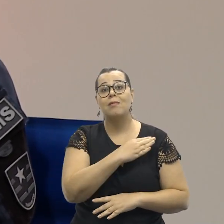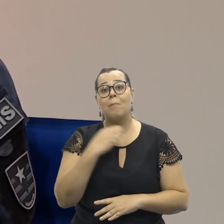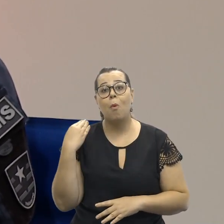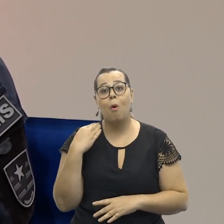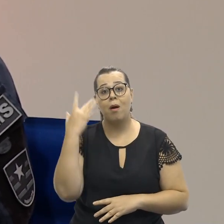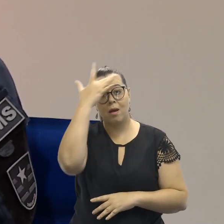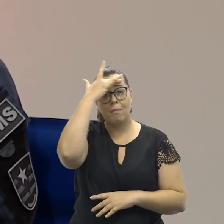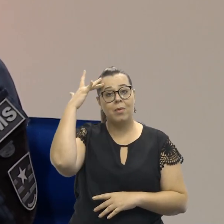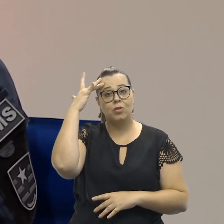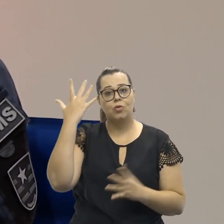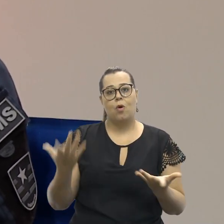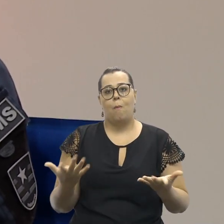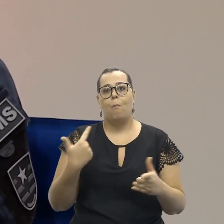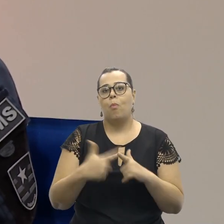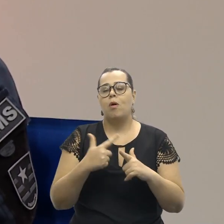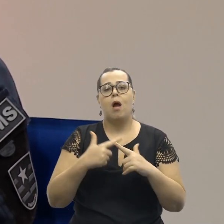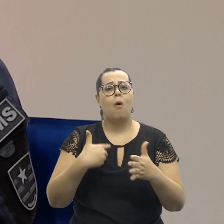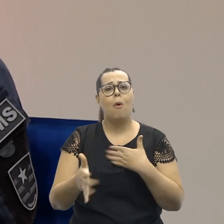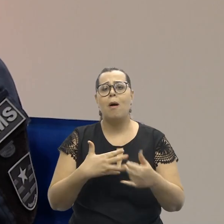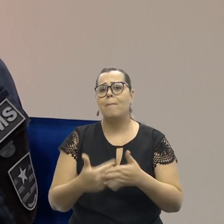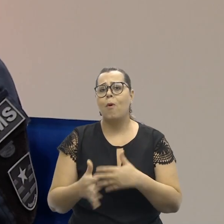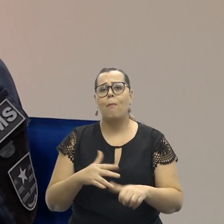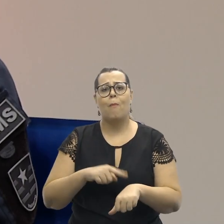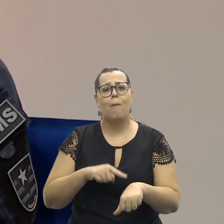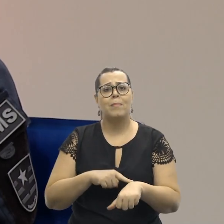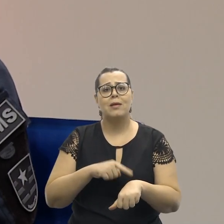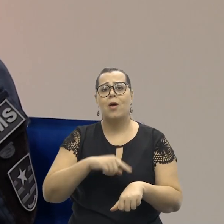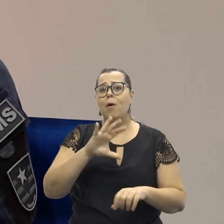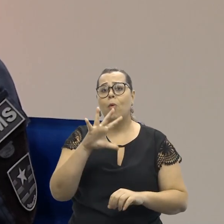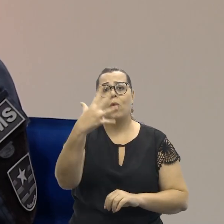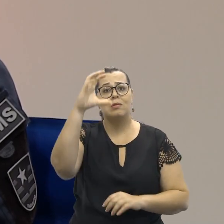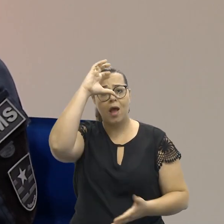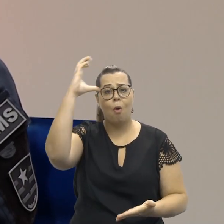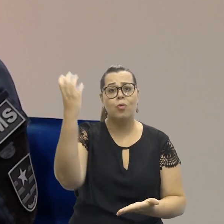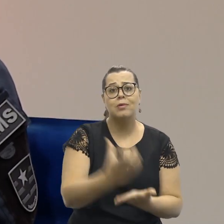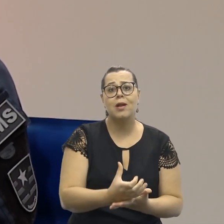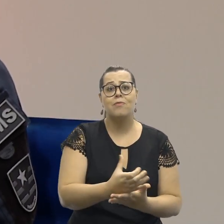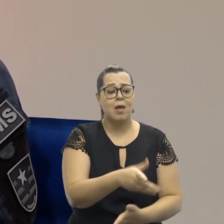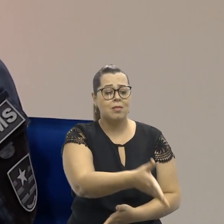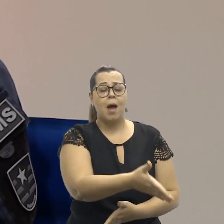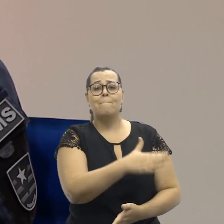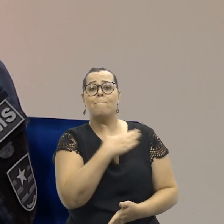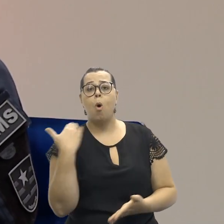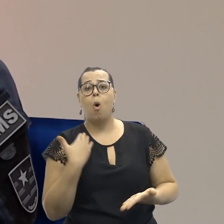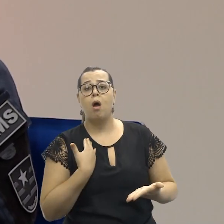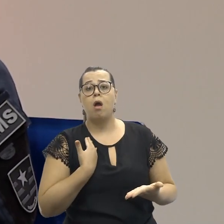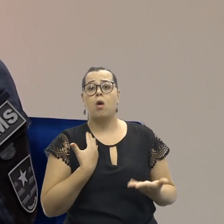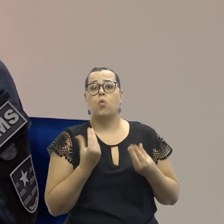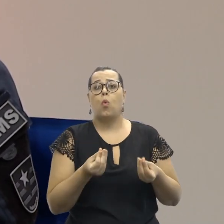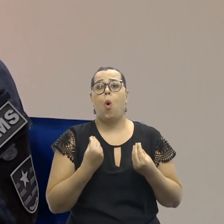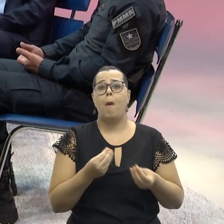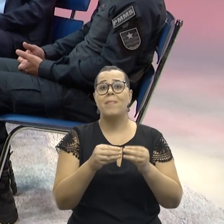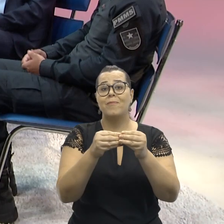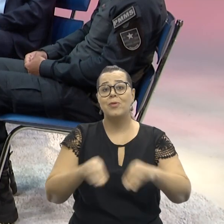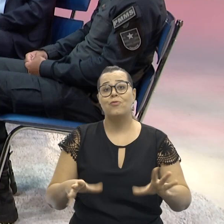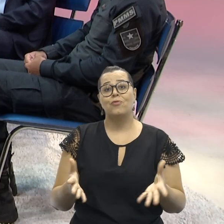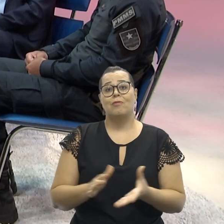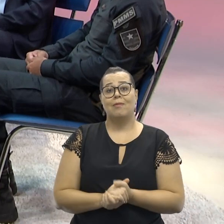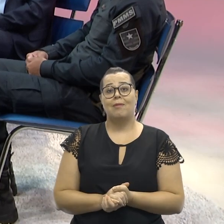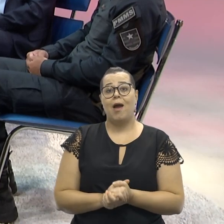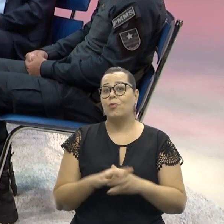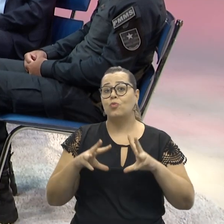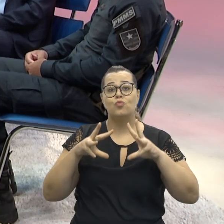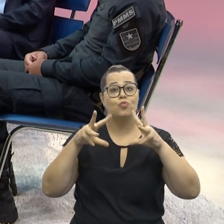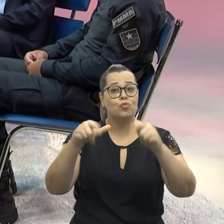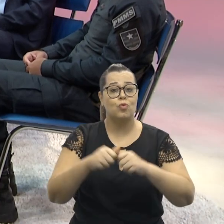pode estar a qualquer momento na iminência de ser um criminoso, de matar alguém, de ferir alguém no trânsito. É necessária essa